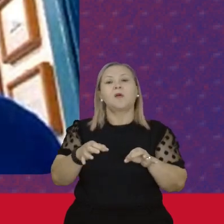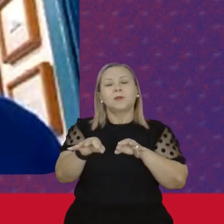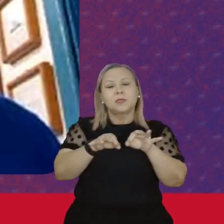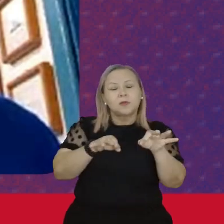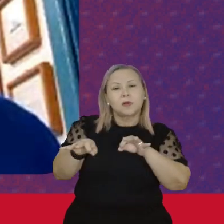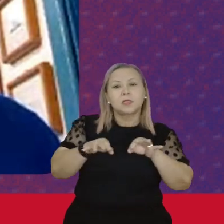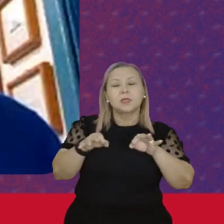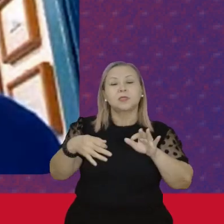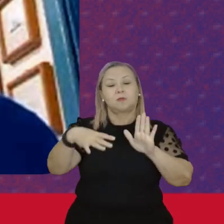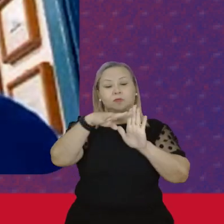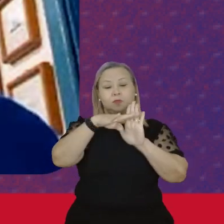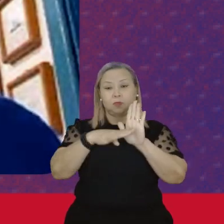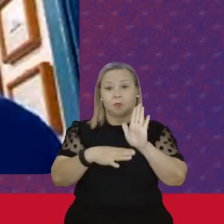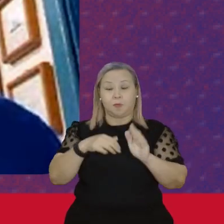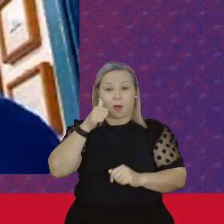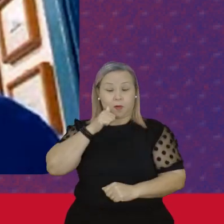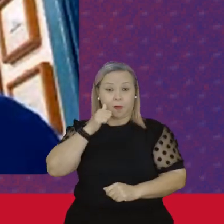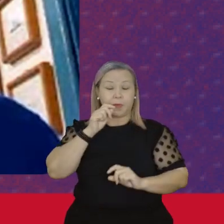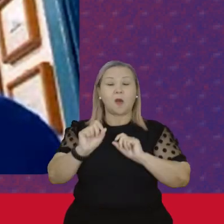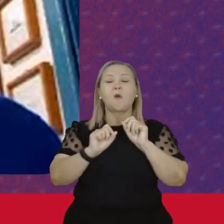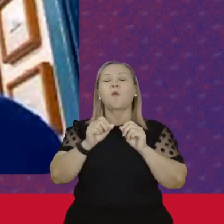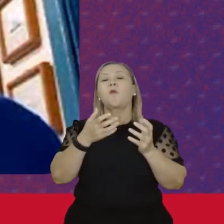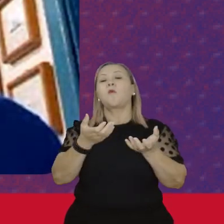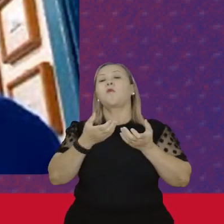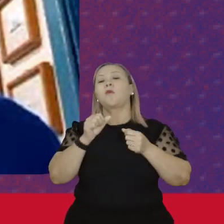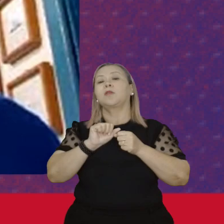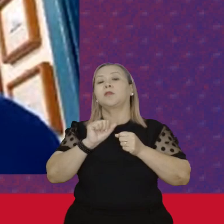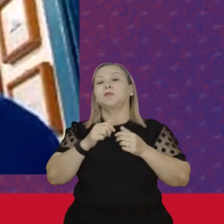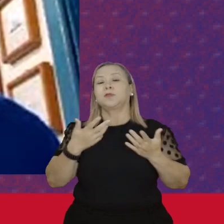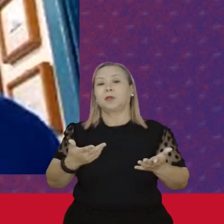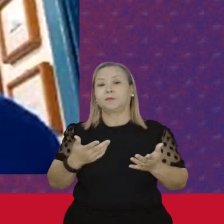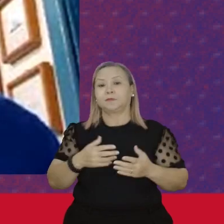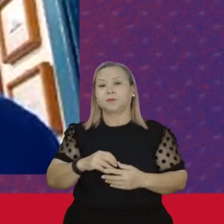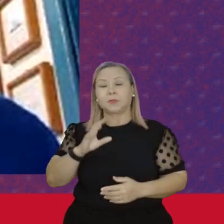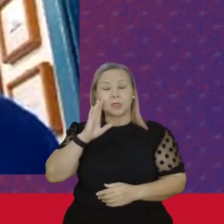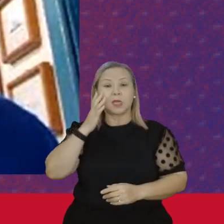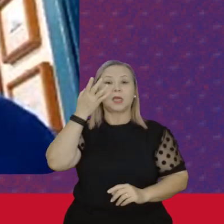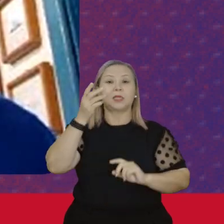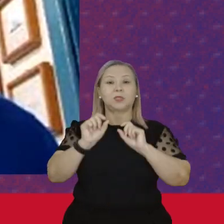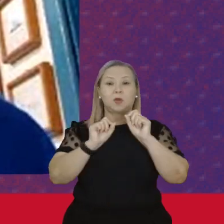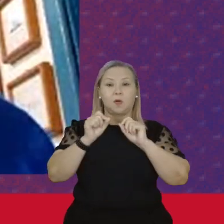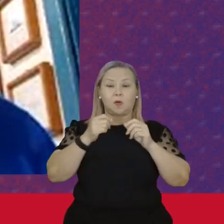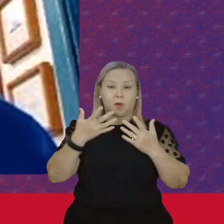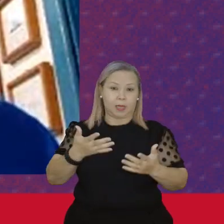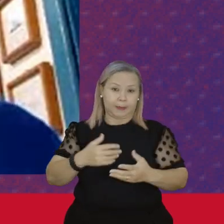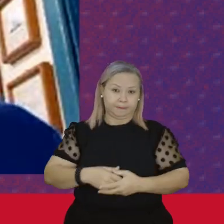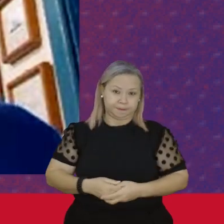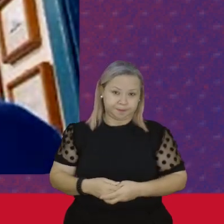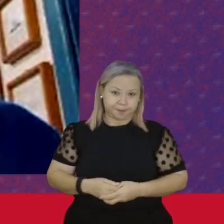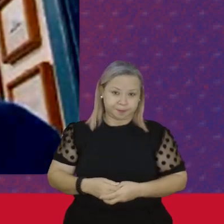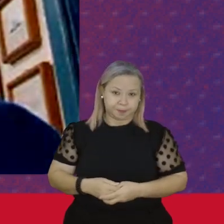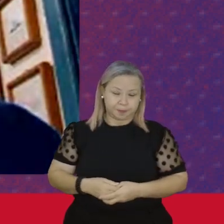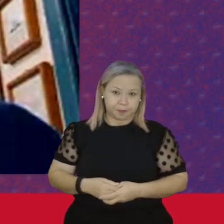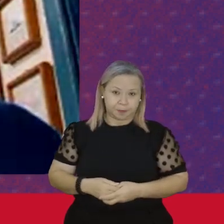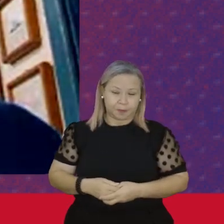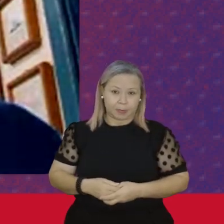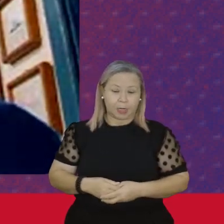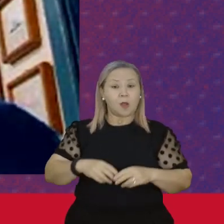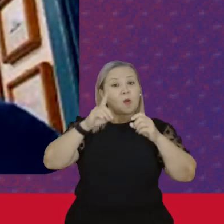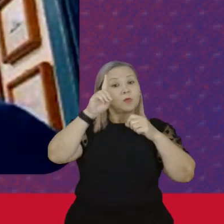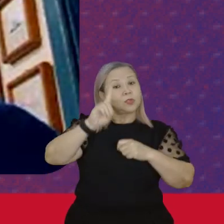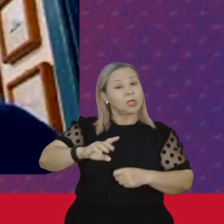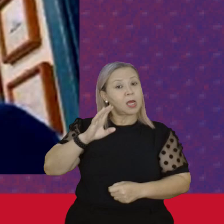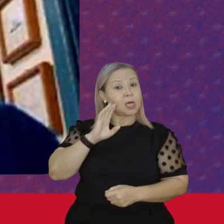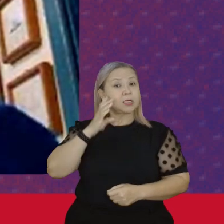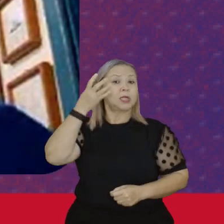nossas pautas, o que nós queremos? Direito de decidir sobre o nosso corpo, mas direito de decidir sobre